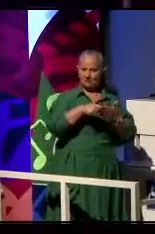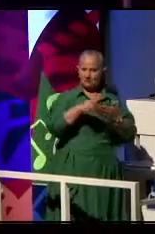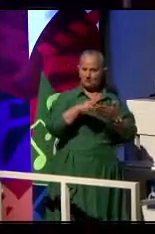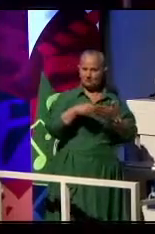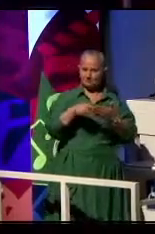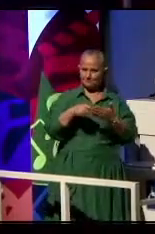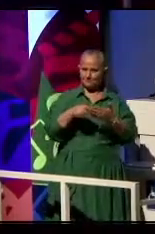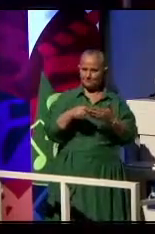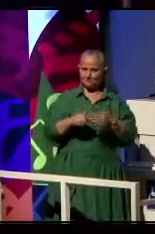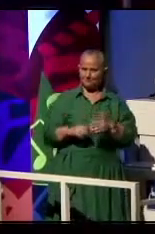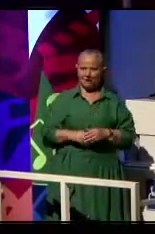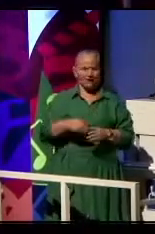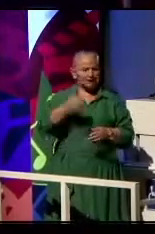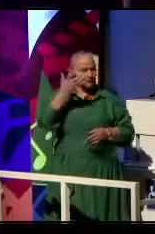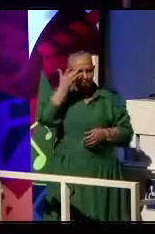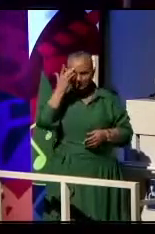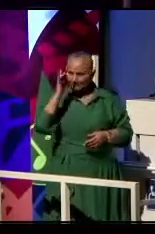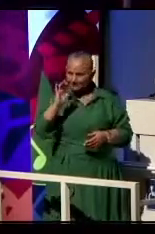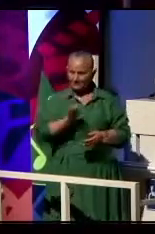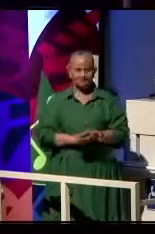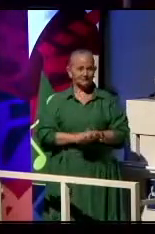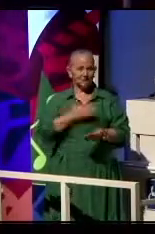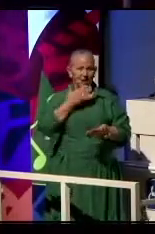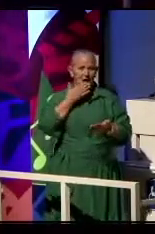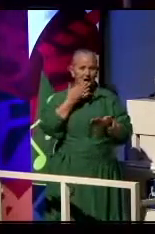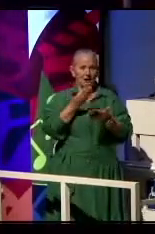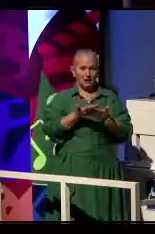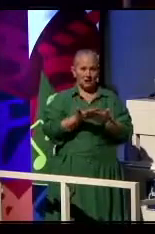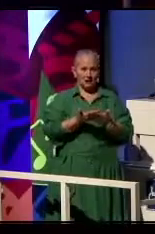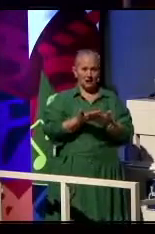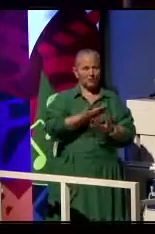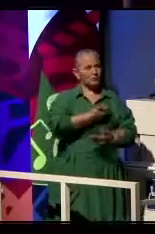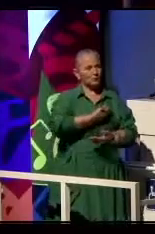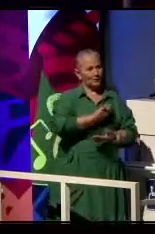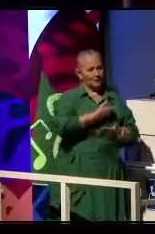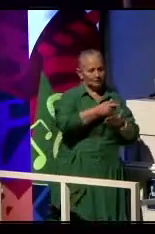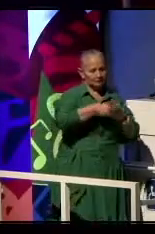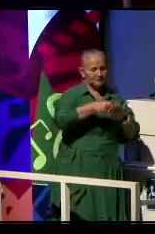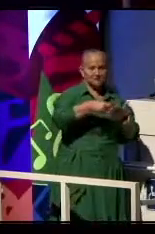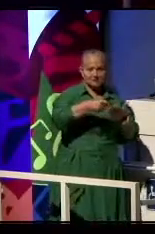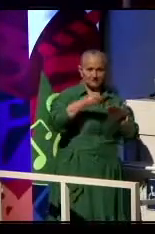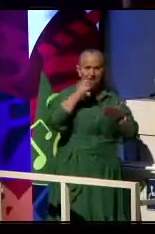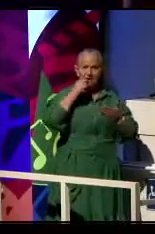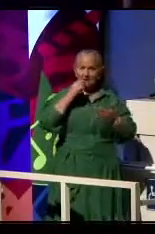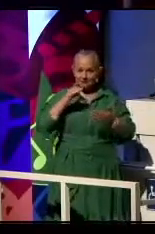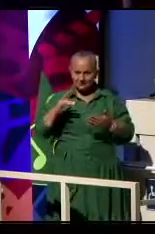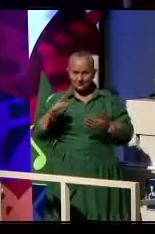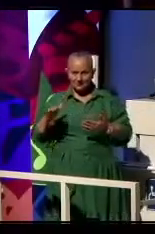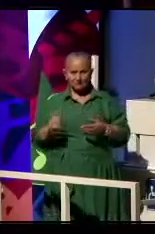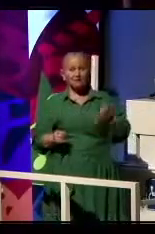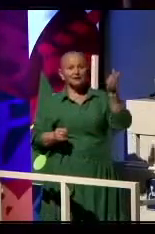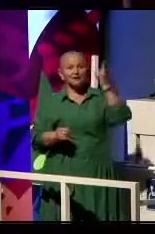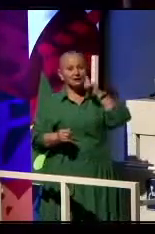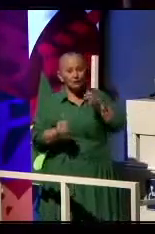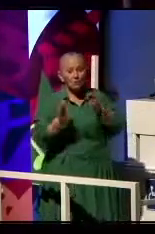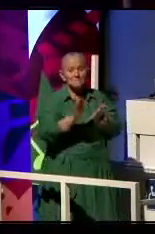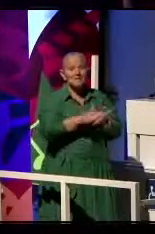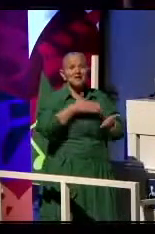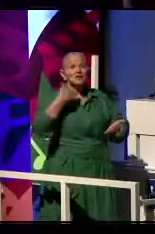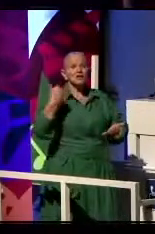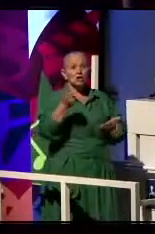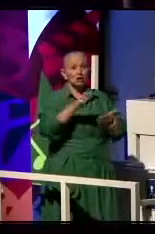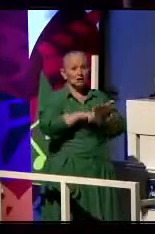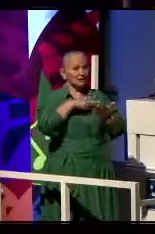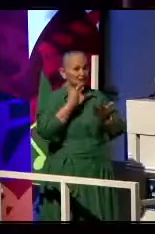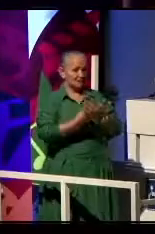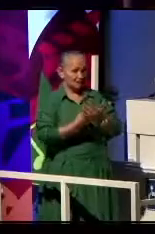Ele não sabia, foi uma surpresa para ele. Um amigo inscreveu a música e ele ganhou como melhor intérprete.